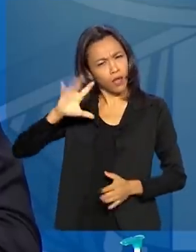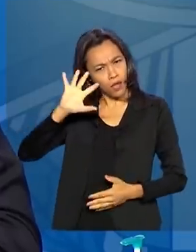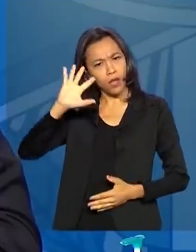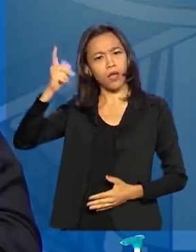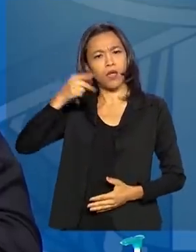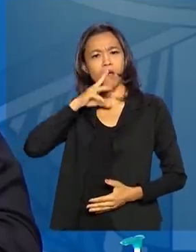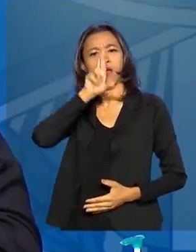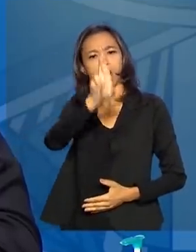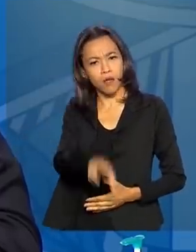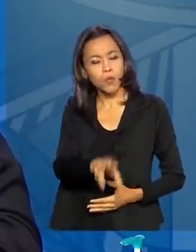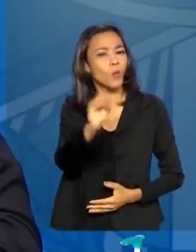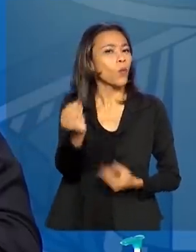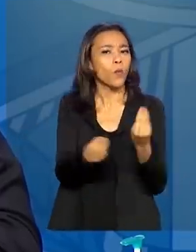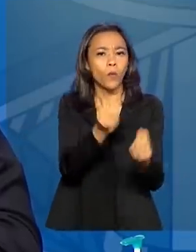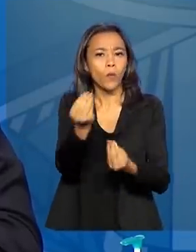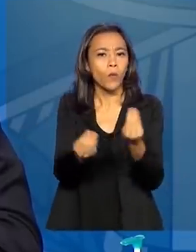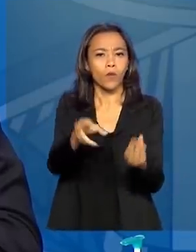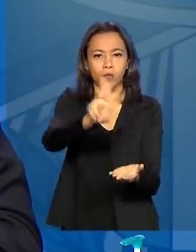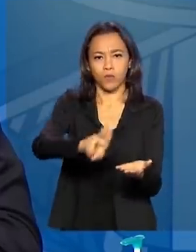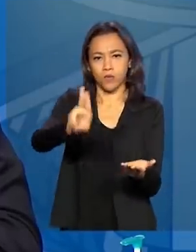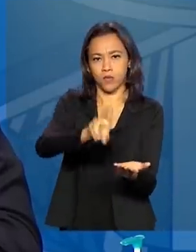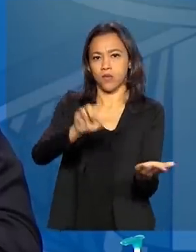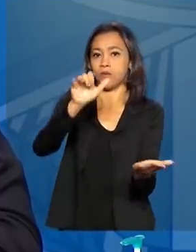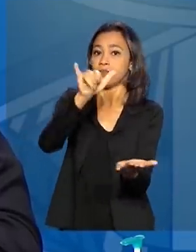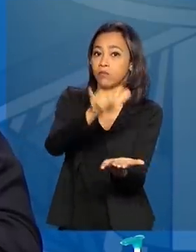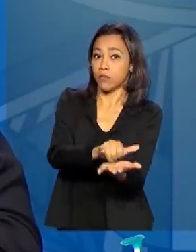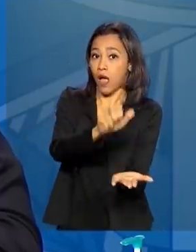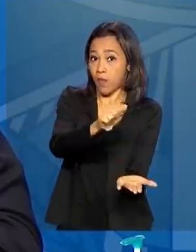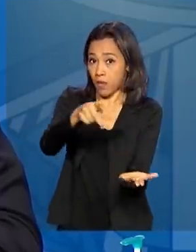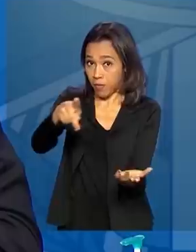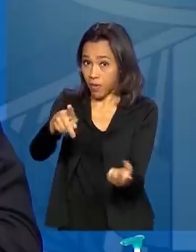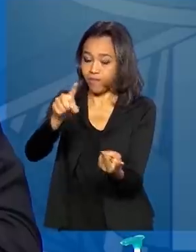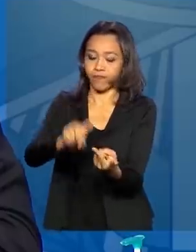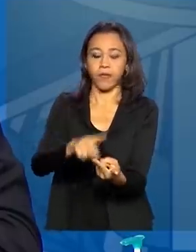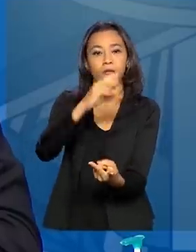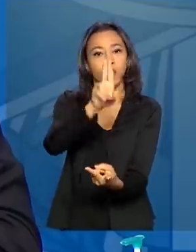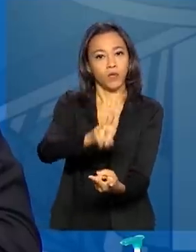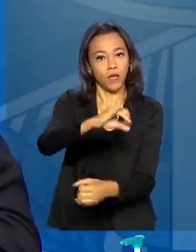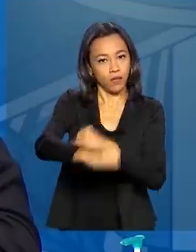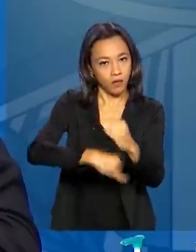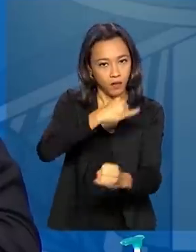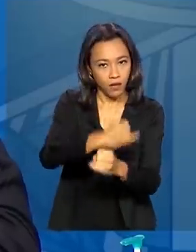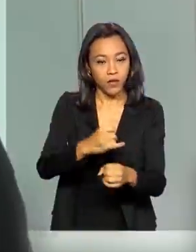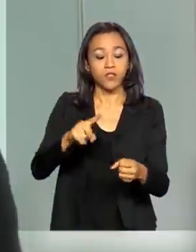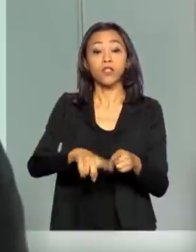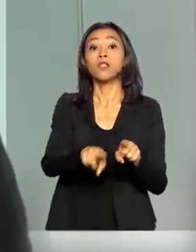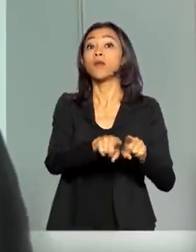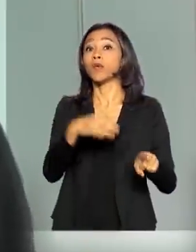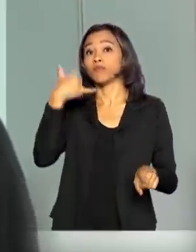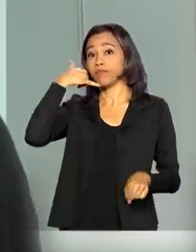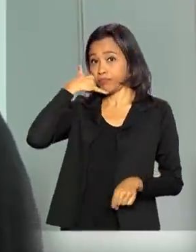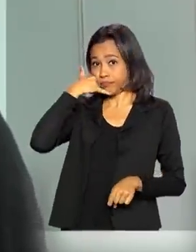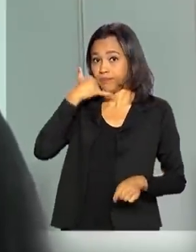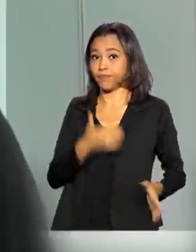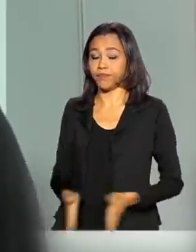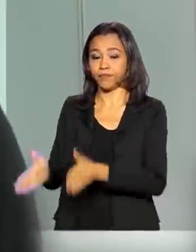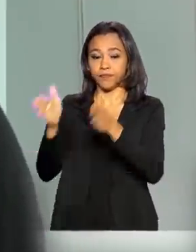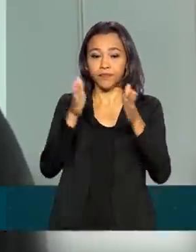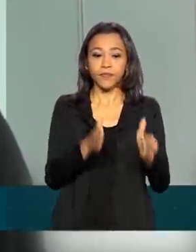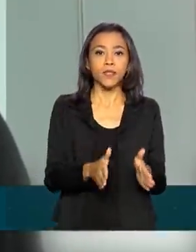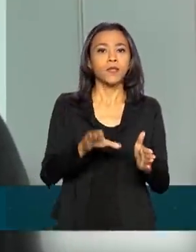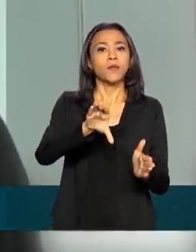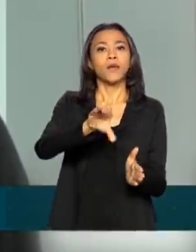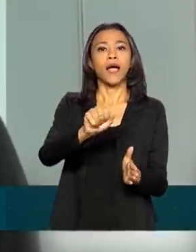via aplicativo, via internet e via uma central de telefone. O Cadastro Único tem